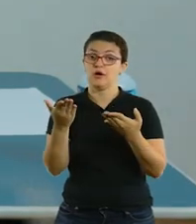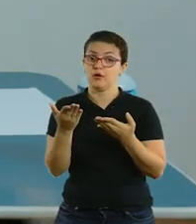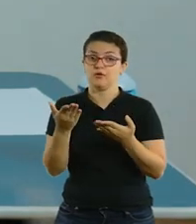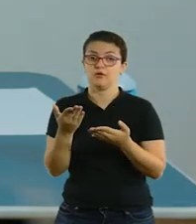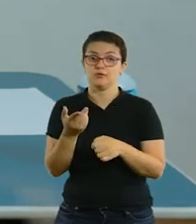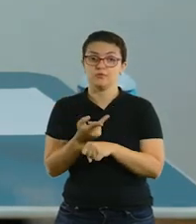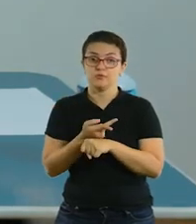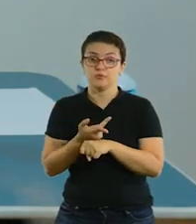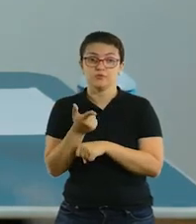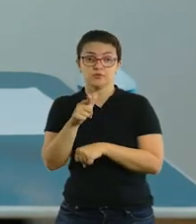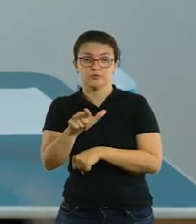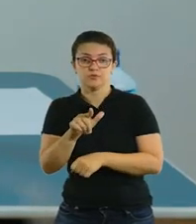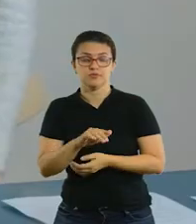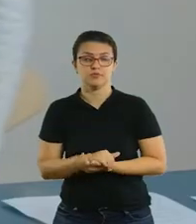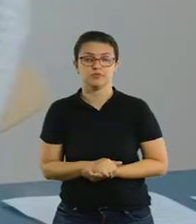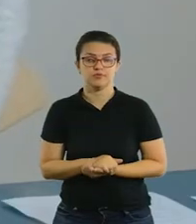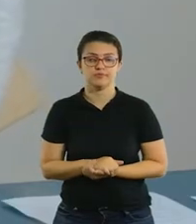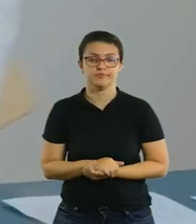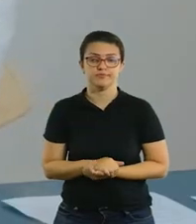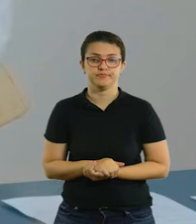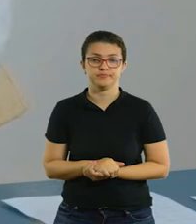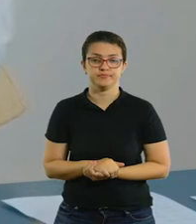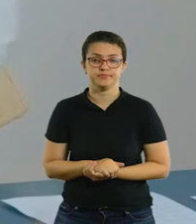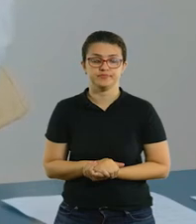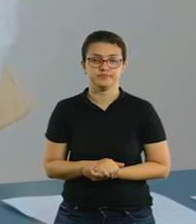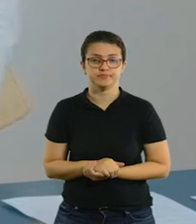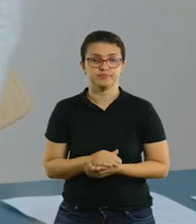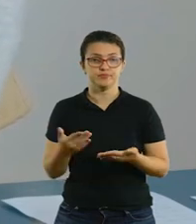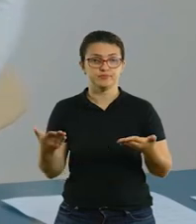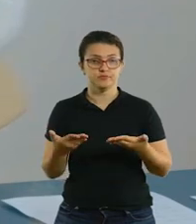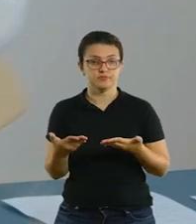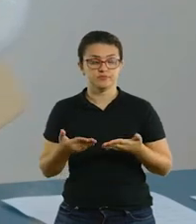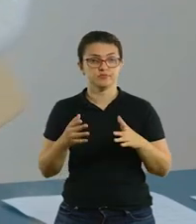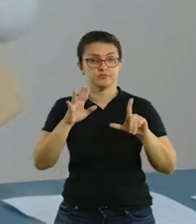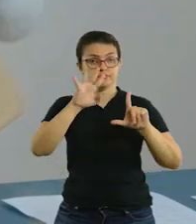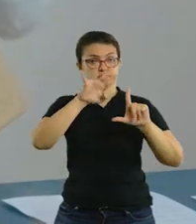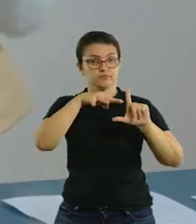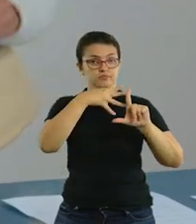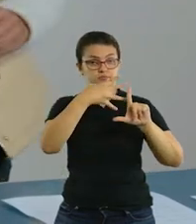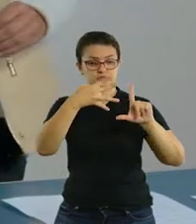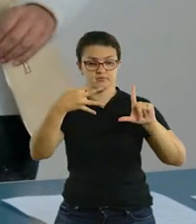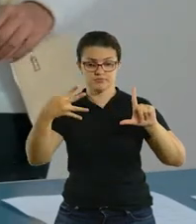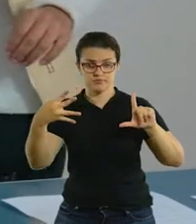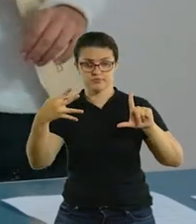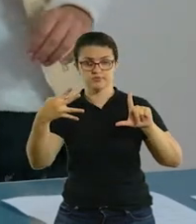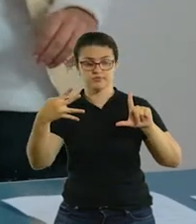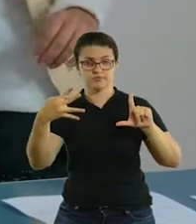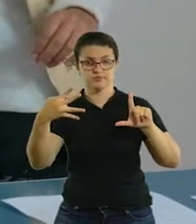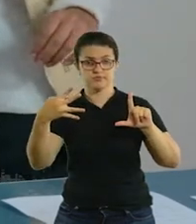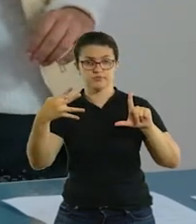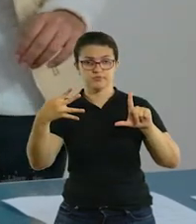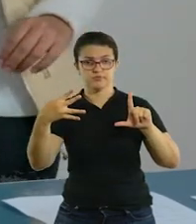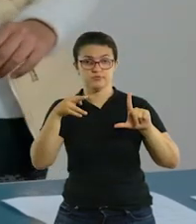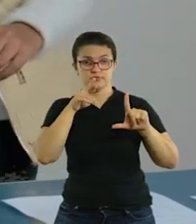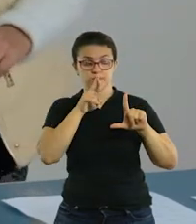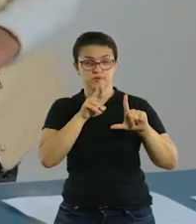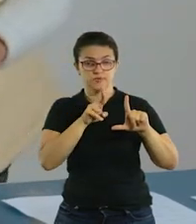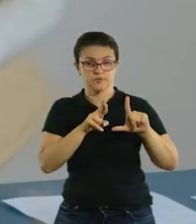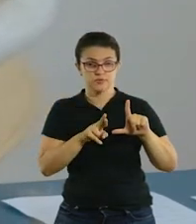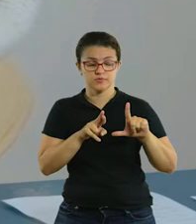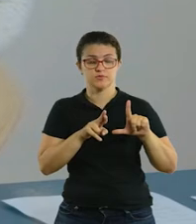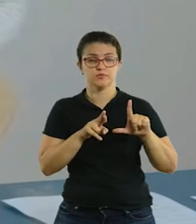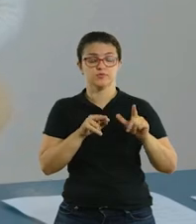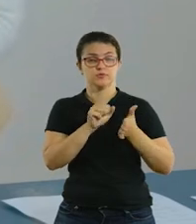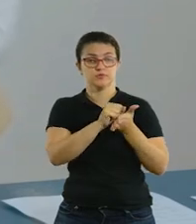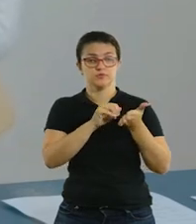em destaque, ok? Agora, nós temos uma tabela para responder, tá bom?